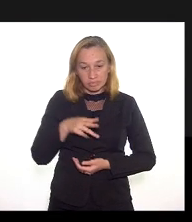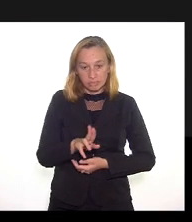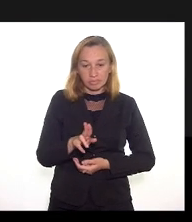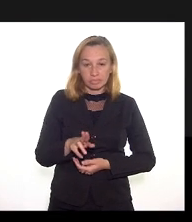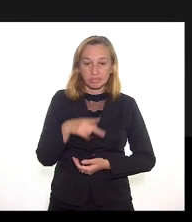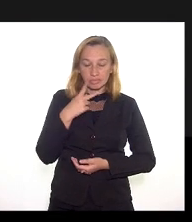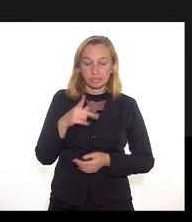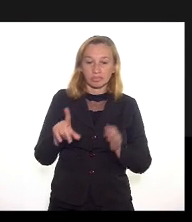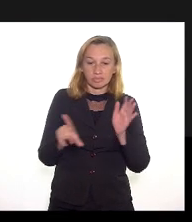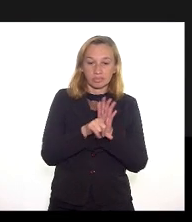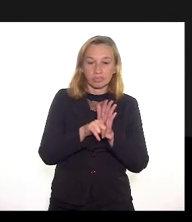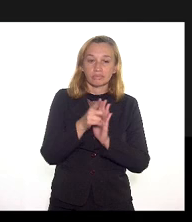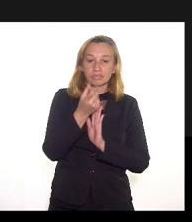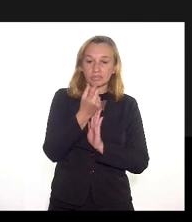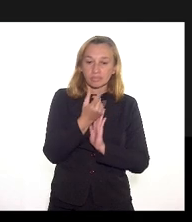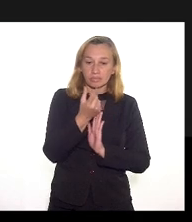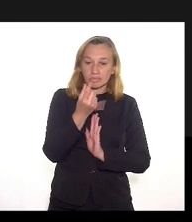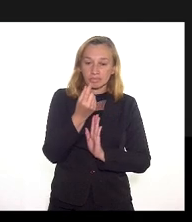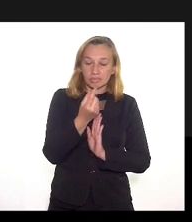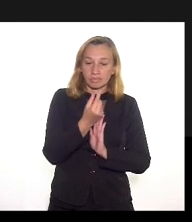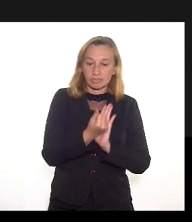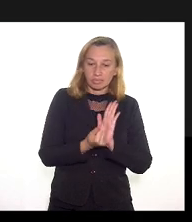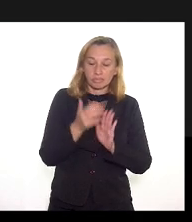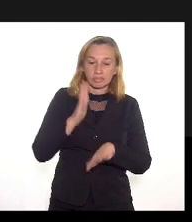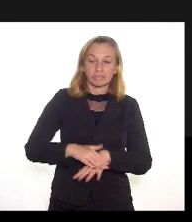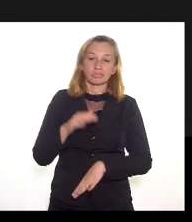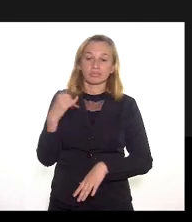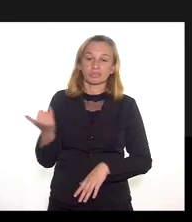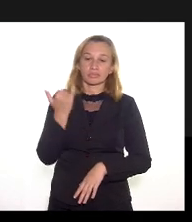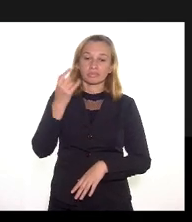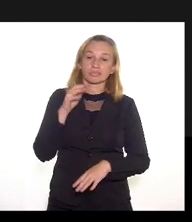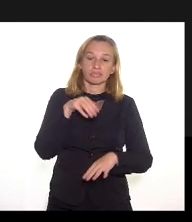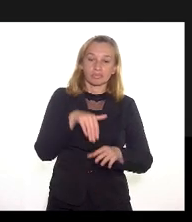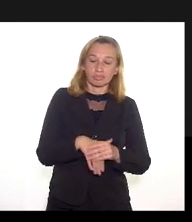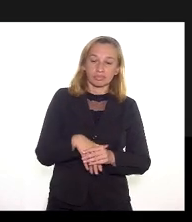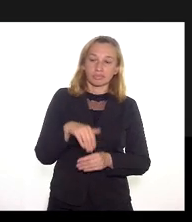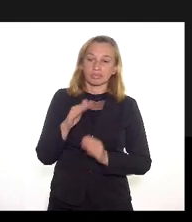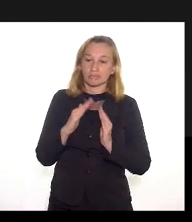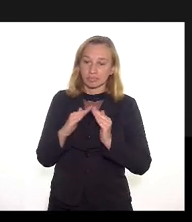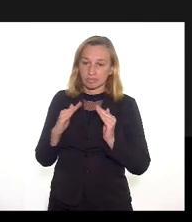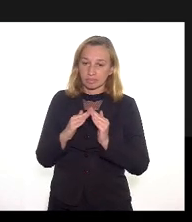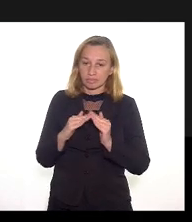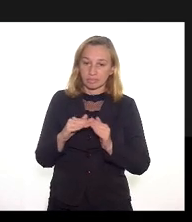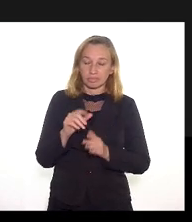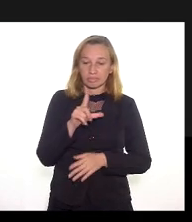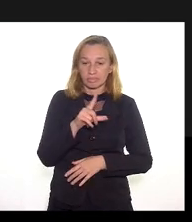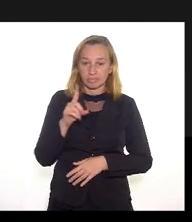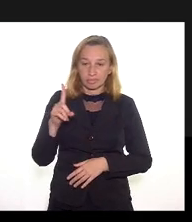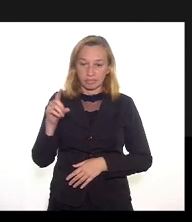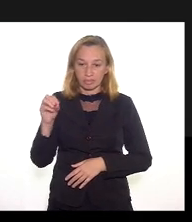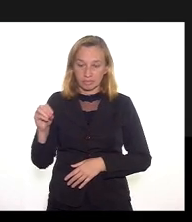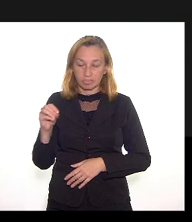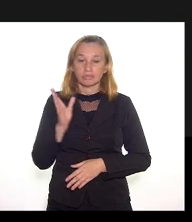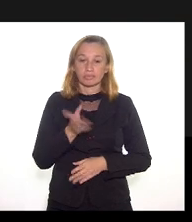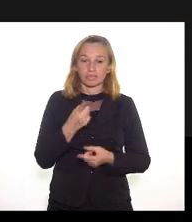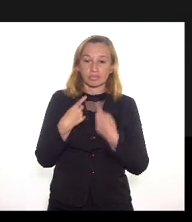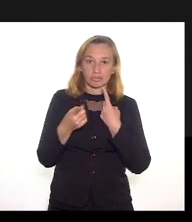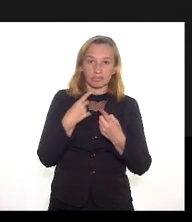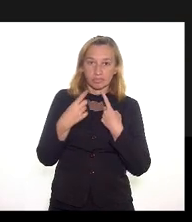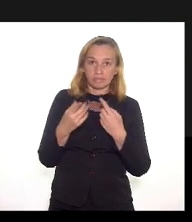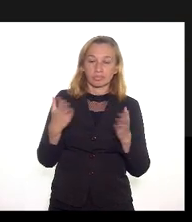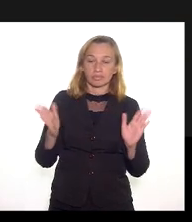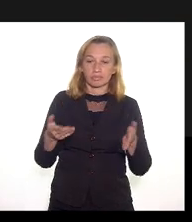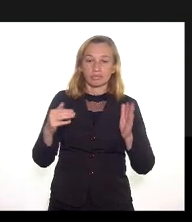orçamentária é a lei mais importante que nós temos para votar nessa casa. E quando a vota a LDO, já é discutindo quais são as